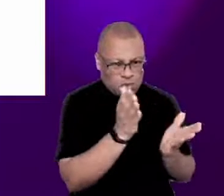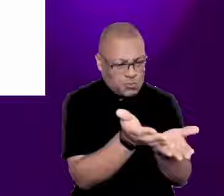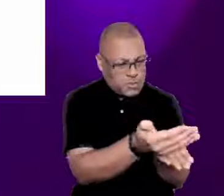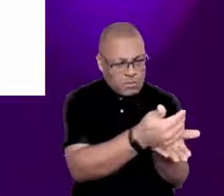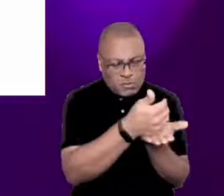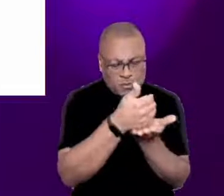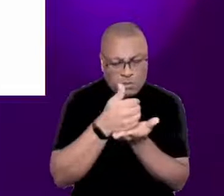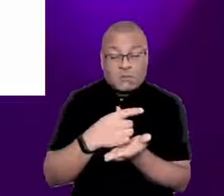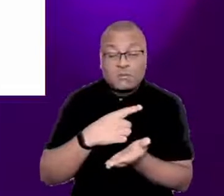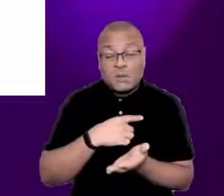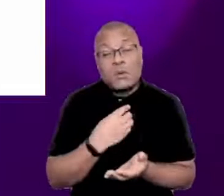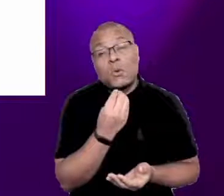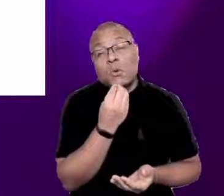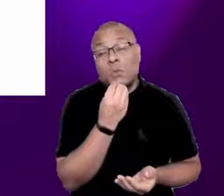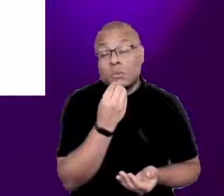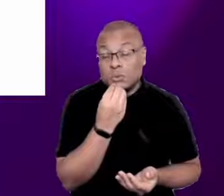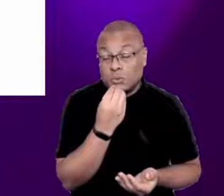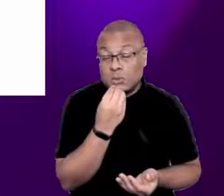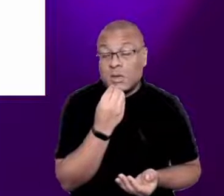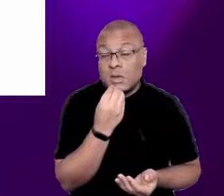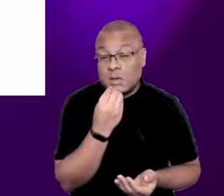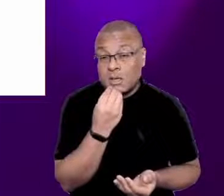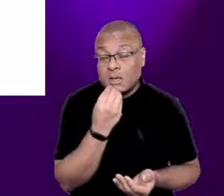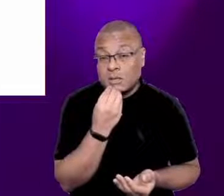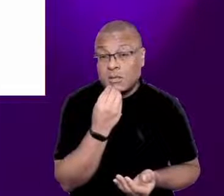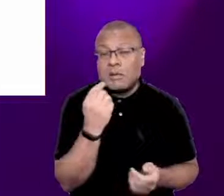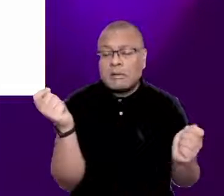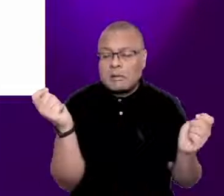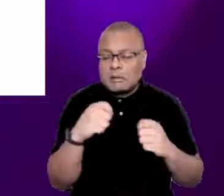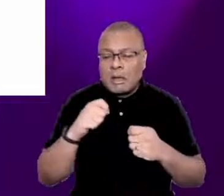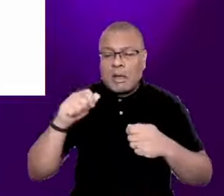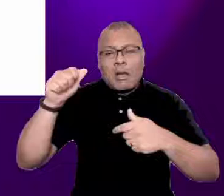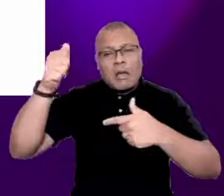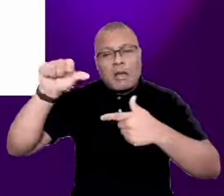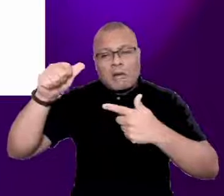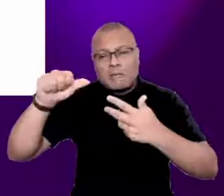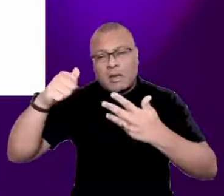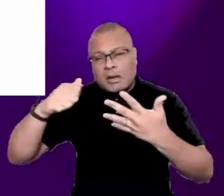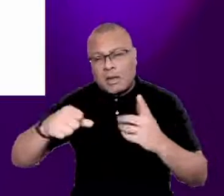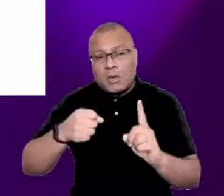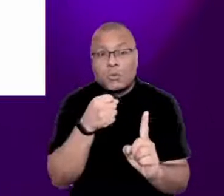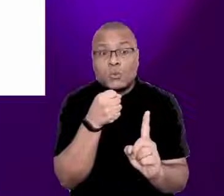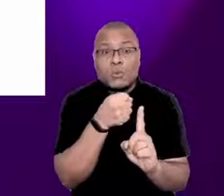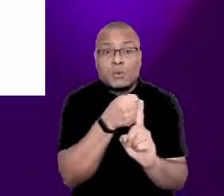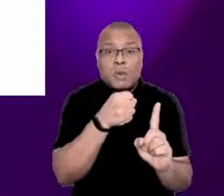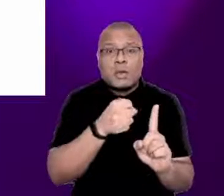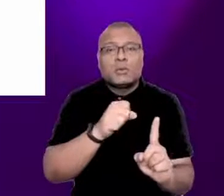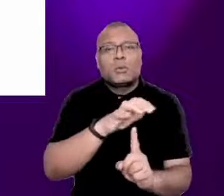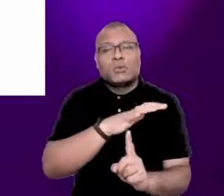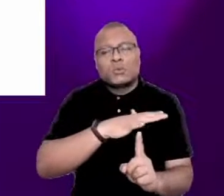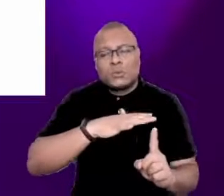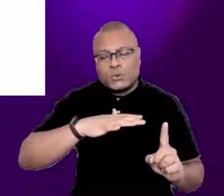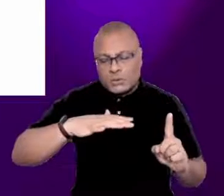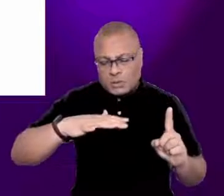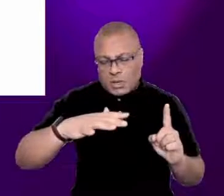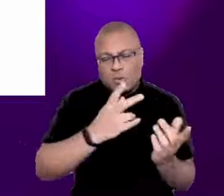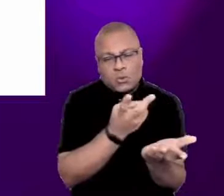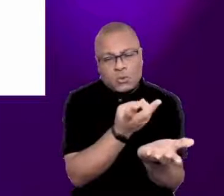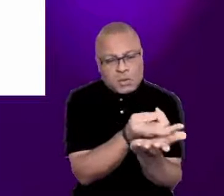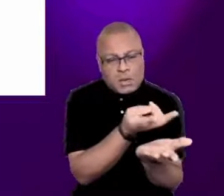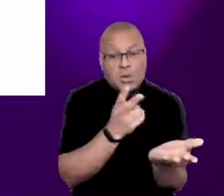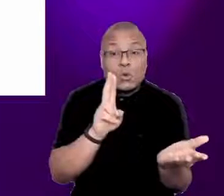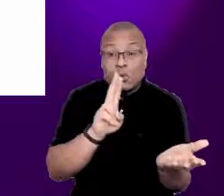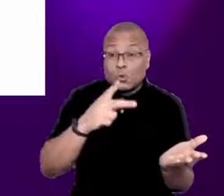gente oportuniza que a gente possa avaliar o impacto social dessa passagem do paciente pelo